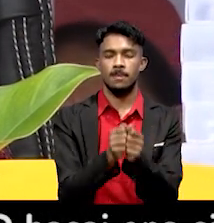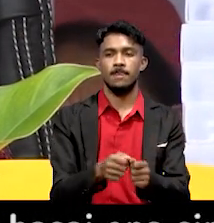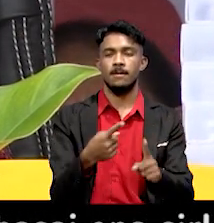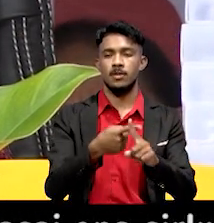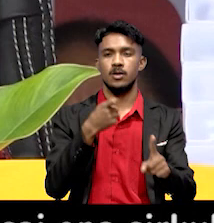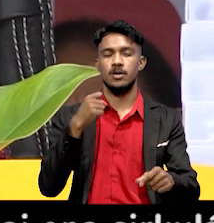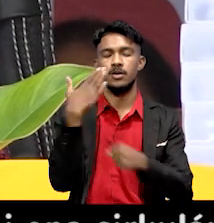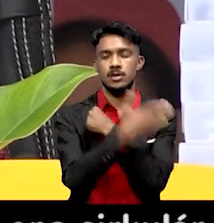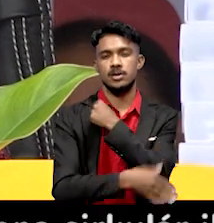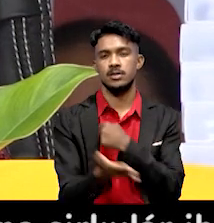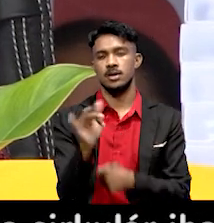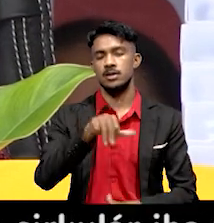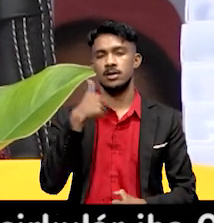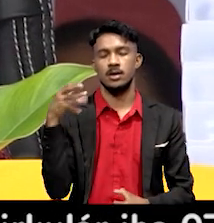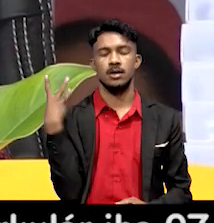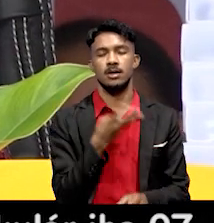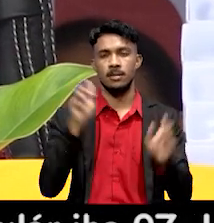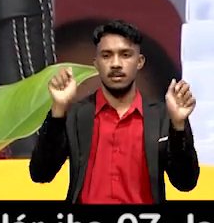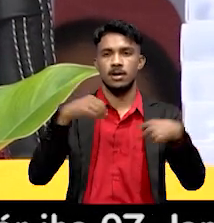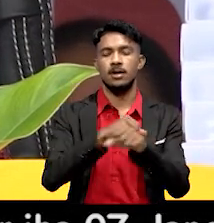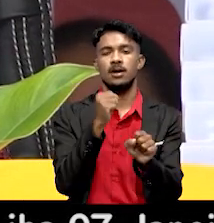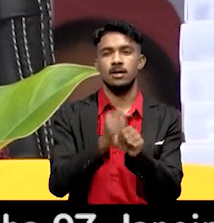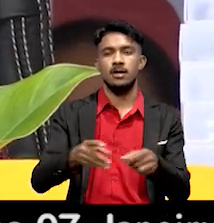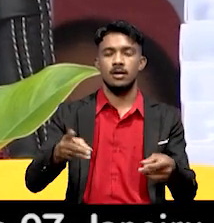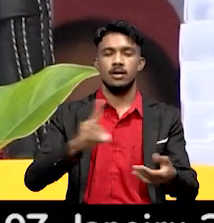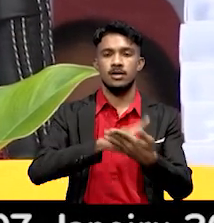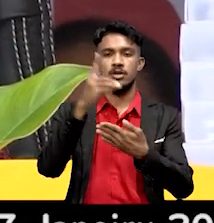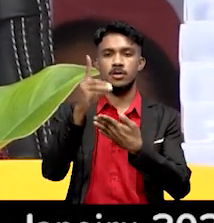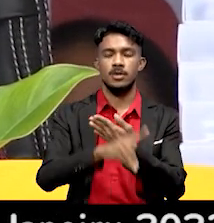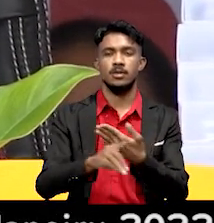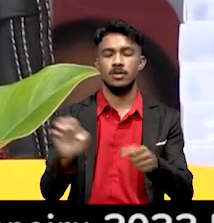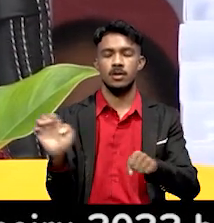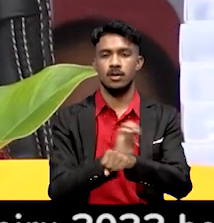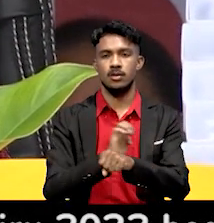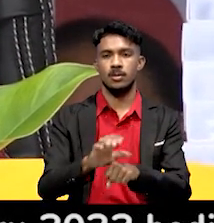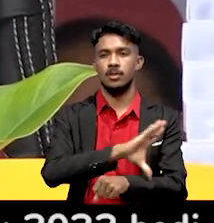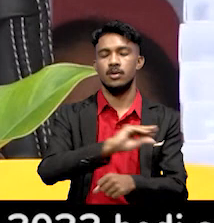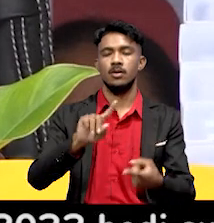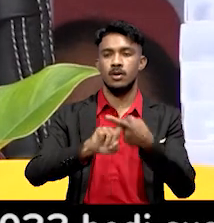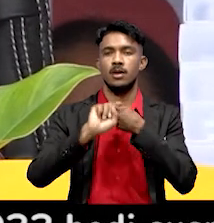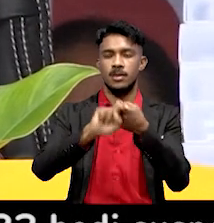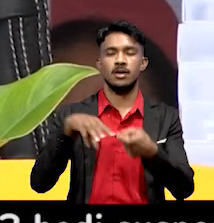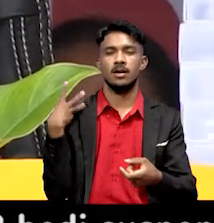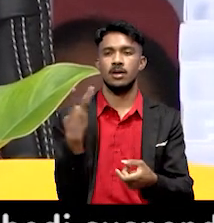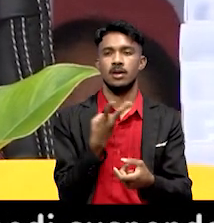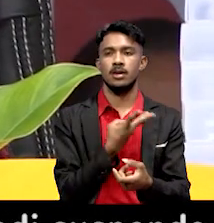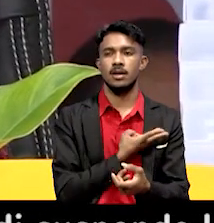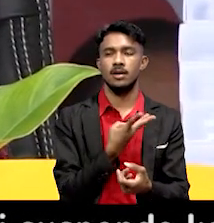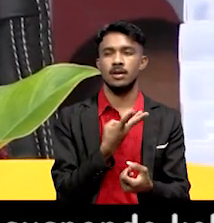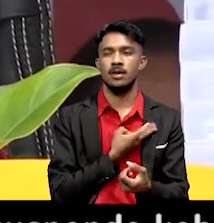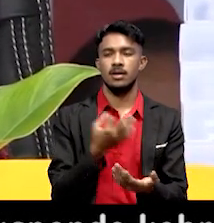seluk, maka ita bela halau desenvolvimento socioeconômico no hametin ita dia soberania